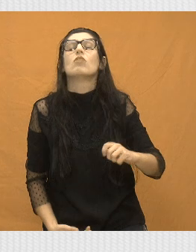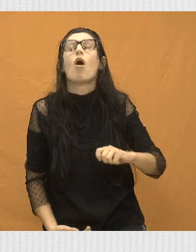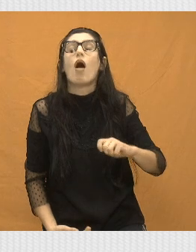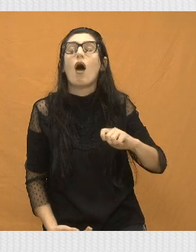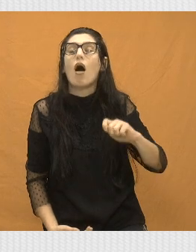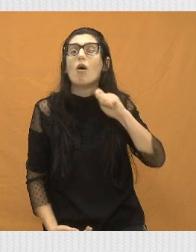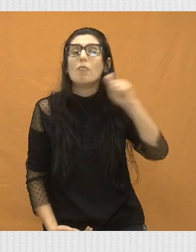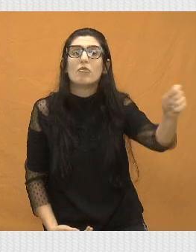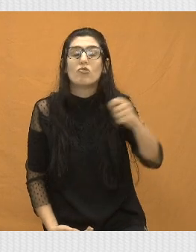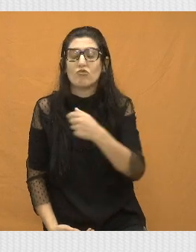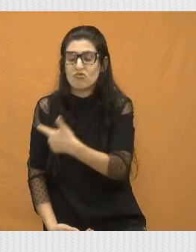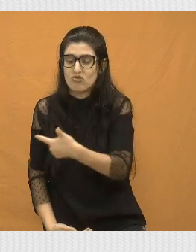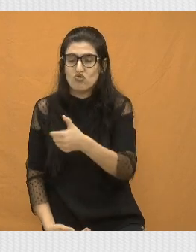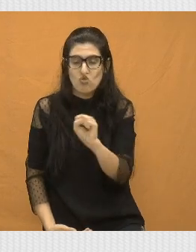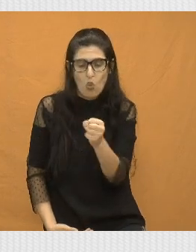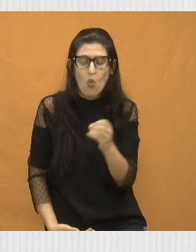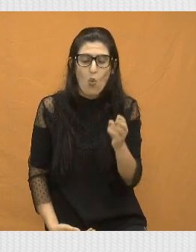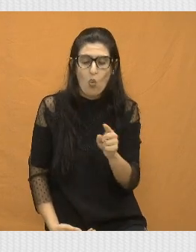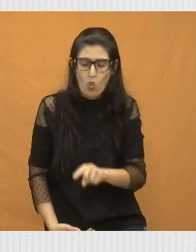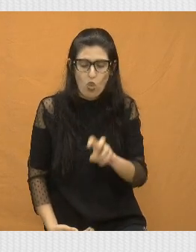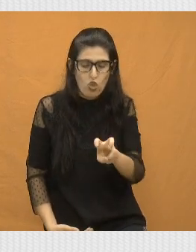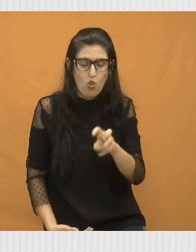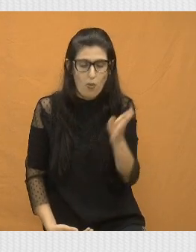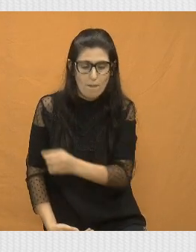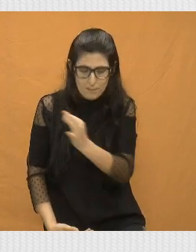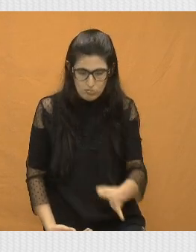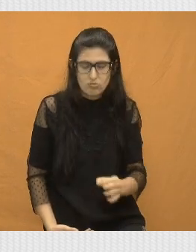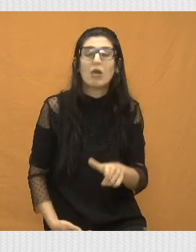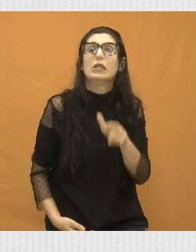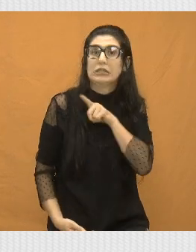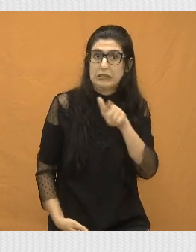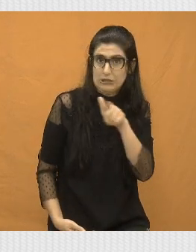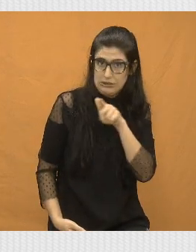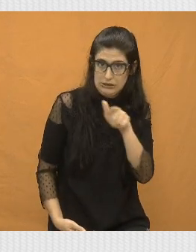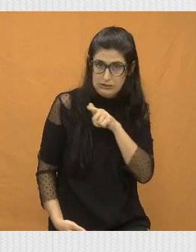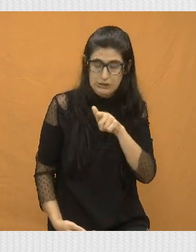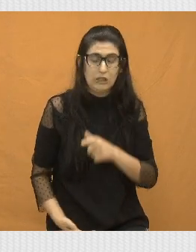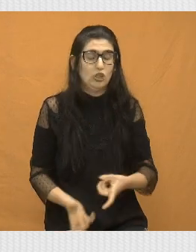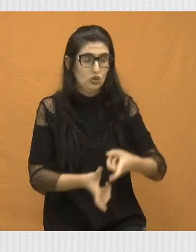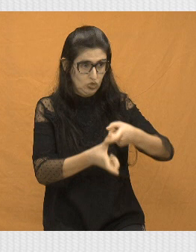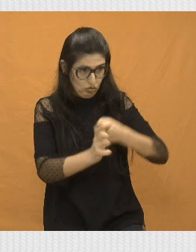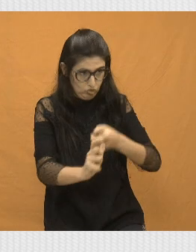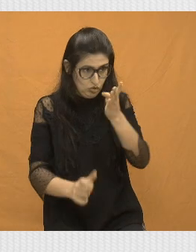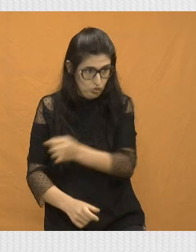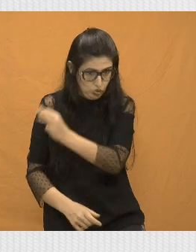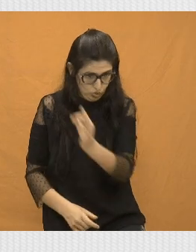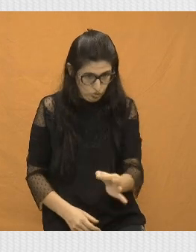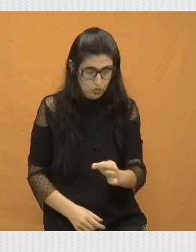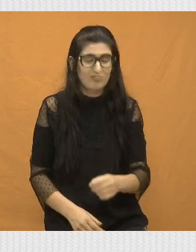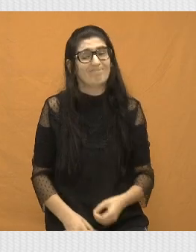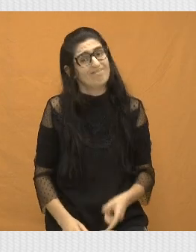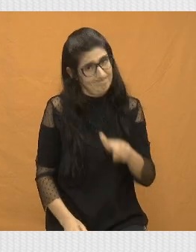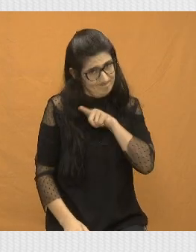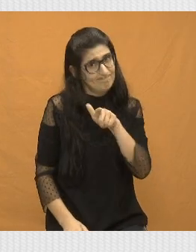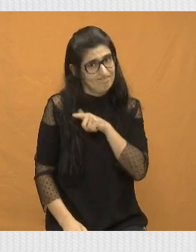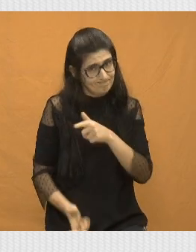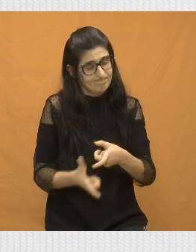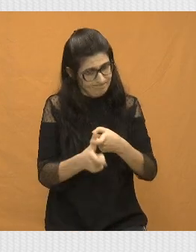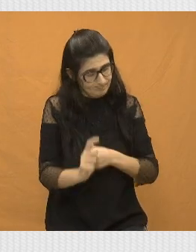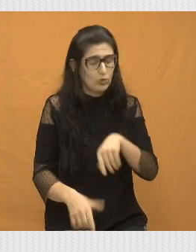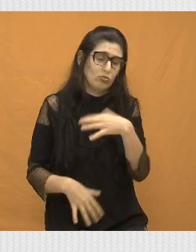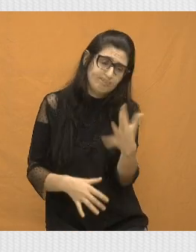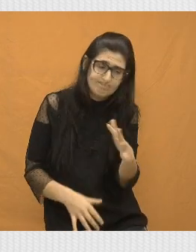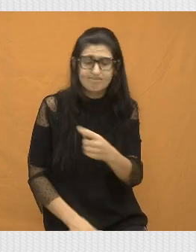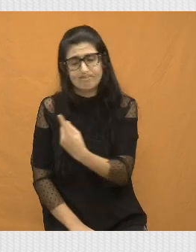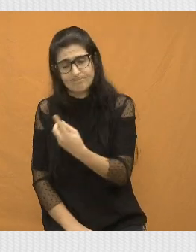28,5%. Aqui temos os juros e encargos da dívida, né, que o município tem, que estava previsto orçamentariamente